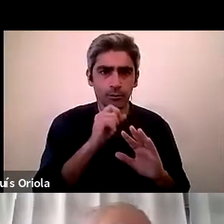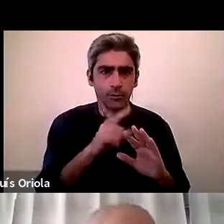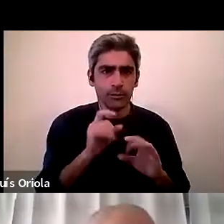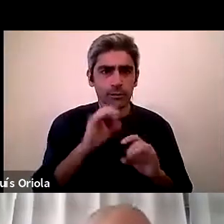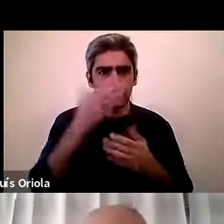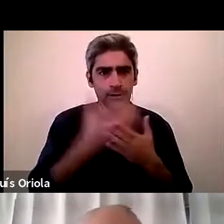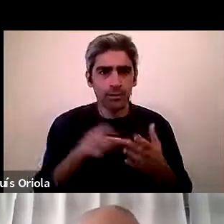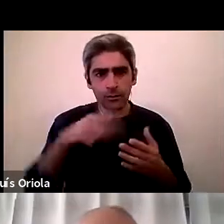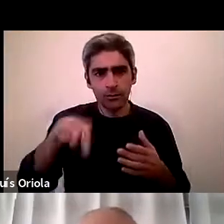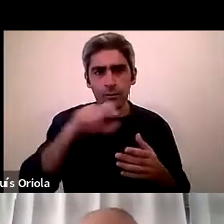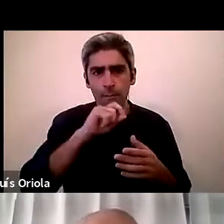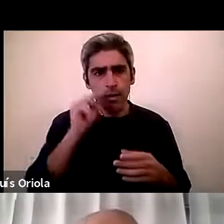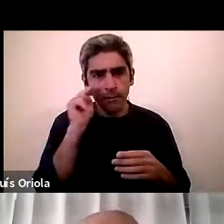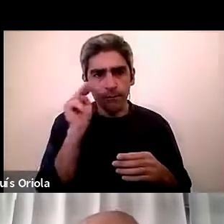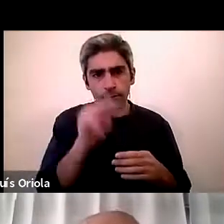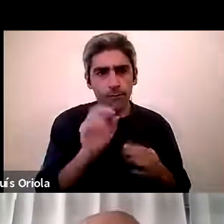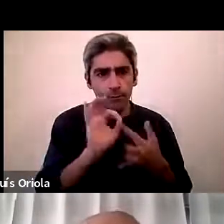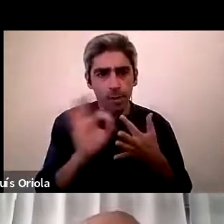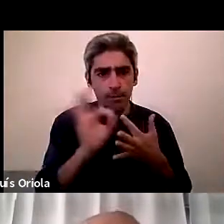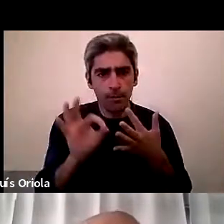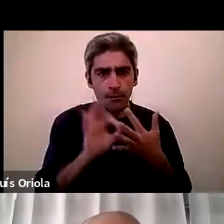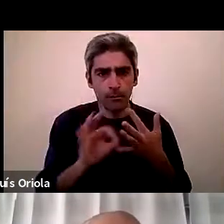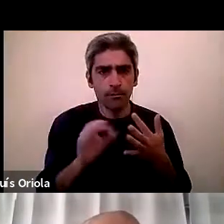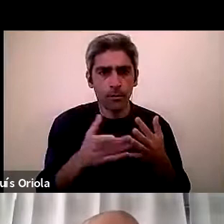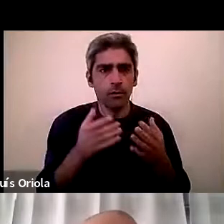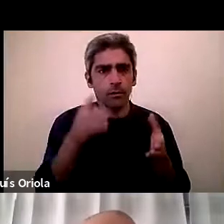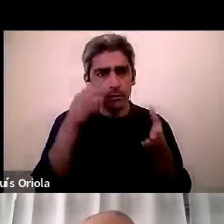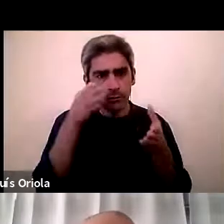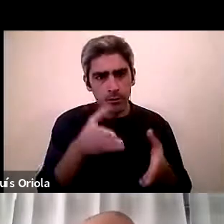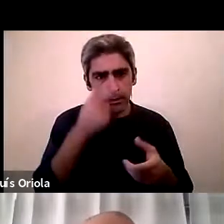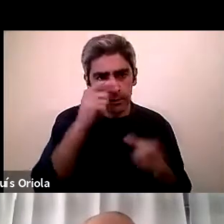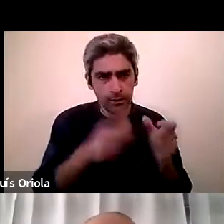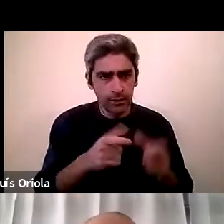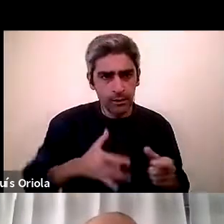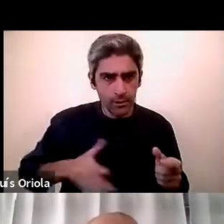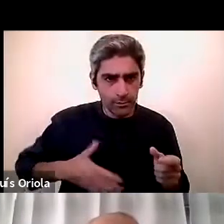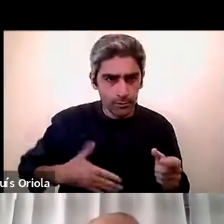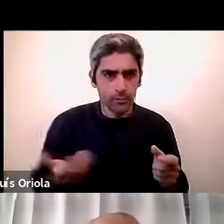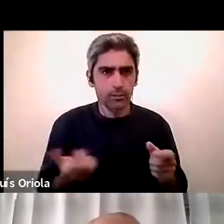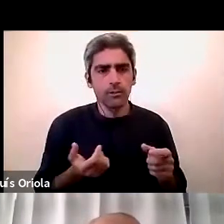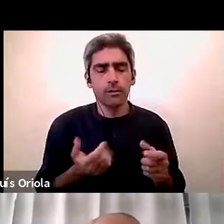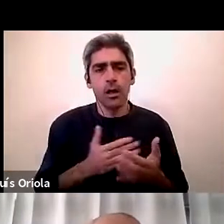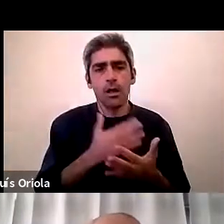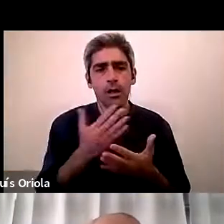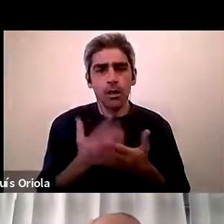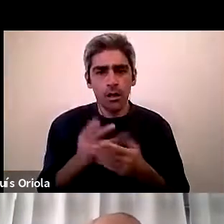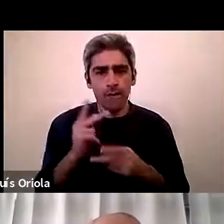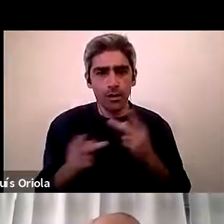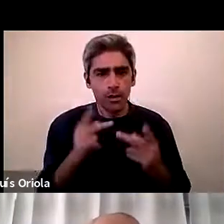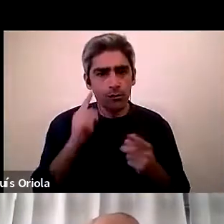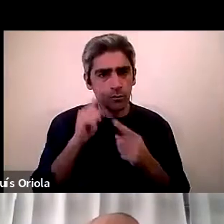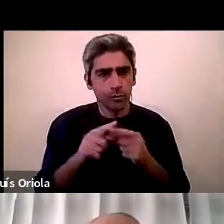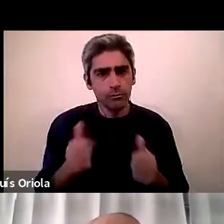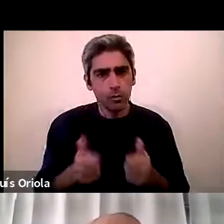sites onde vocês poderão ver em pormenor, mas vai desde o foco em cidadãos, em empresas, até avaliar para melhorar